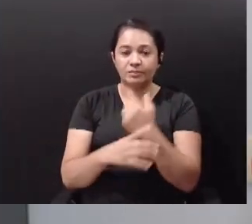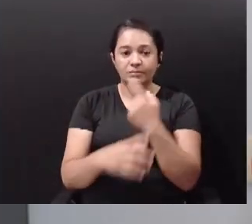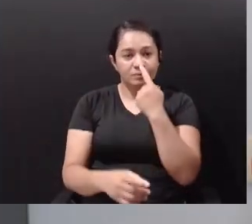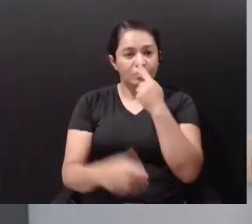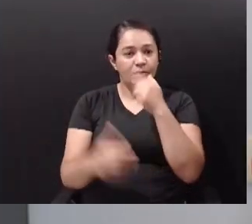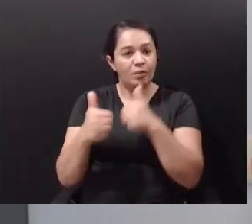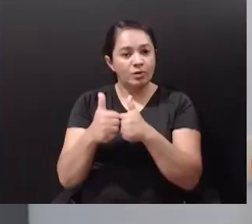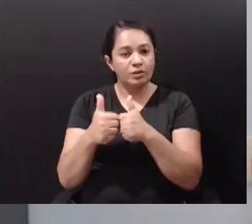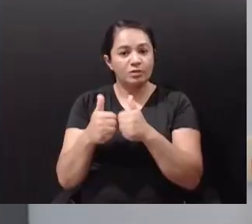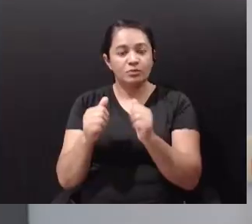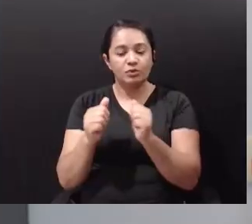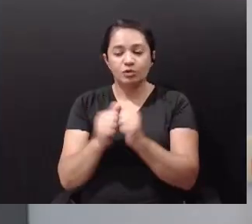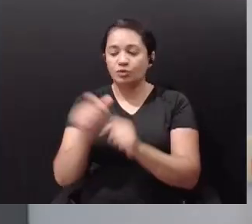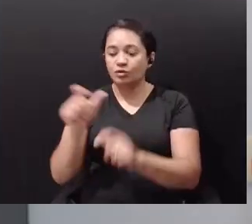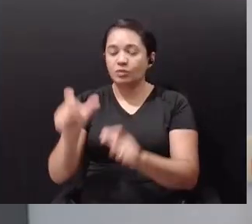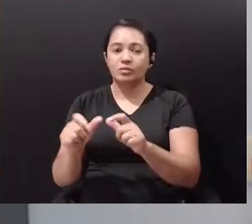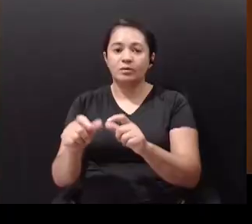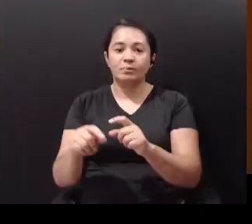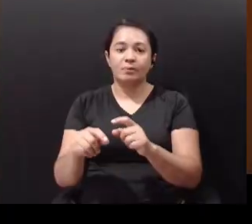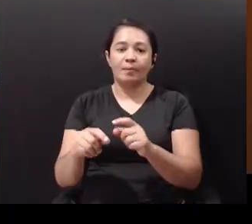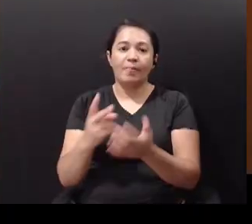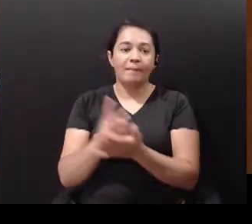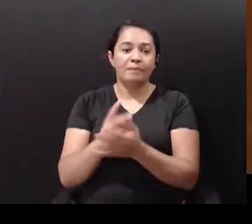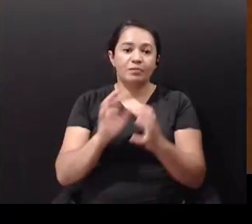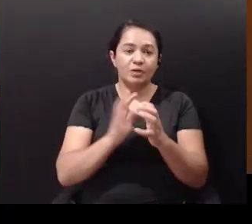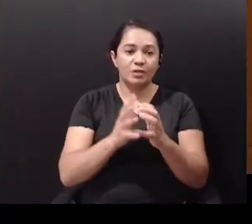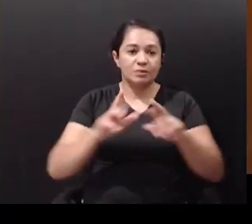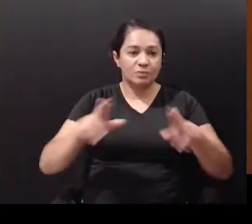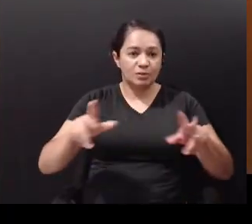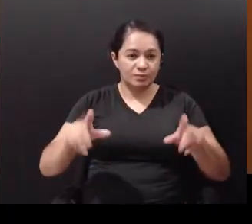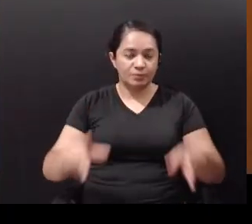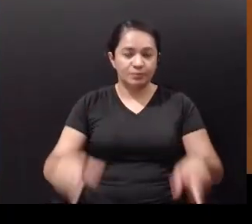sujeitos, por mais que fossem de partidos distintos.